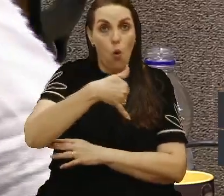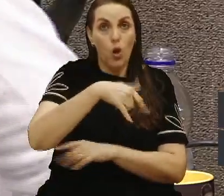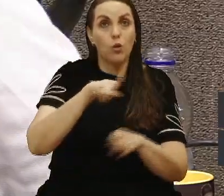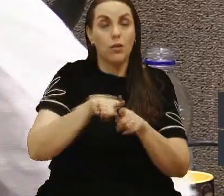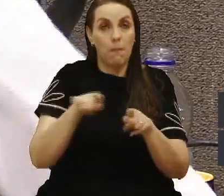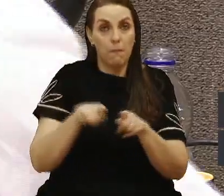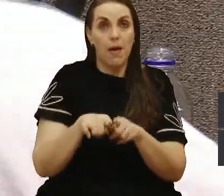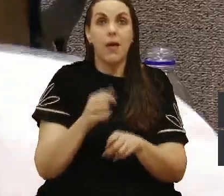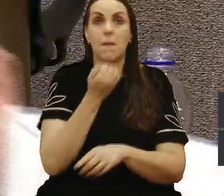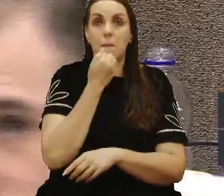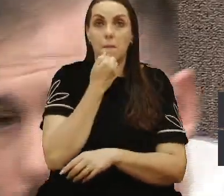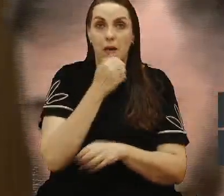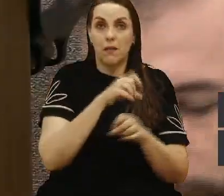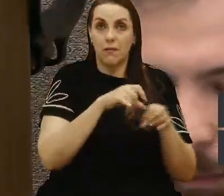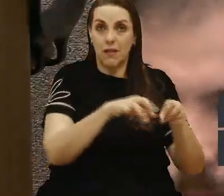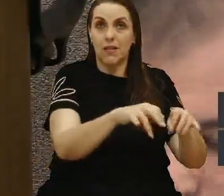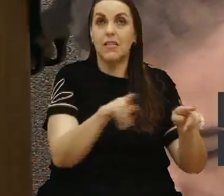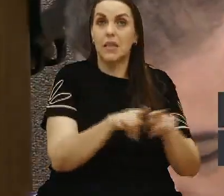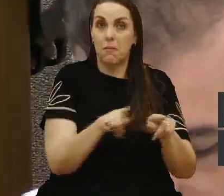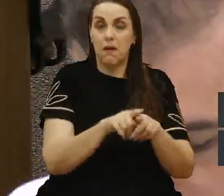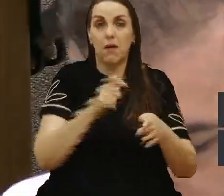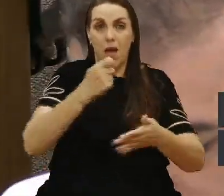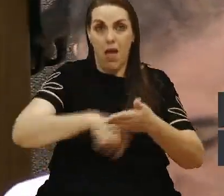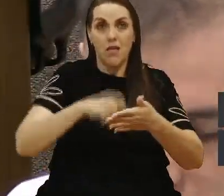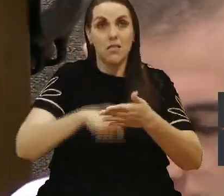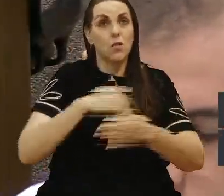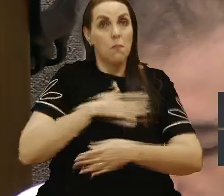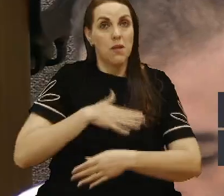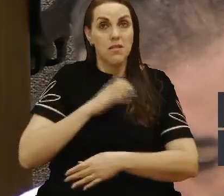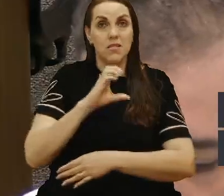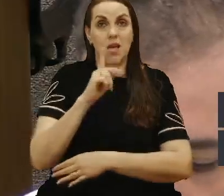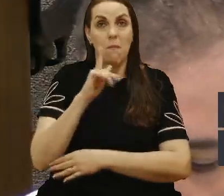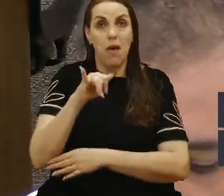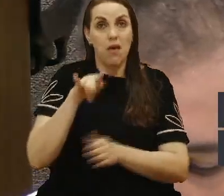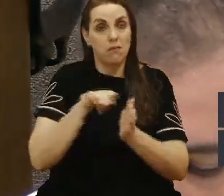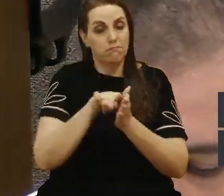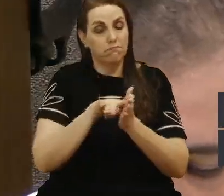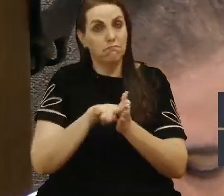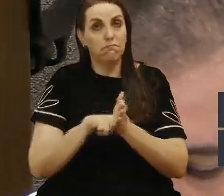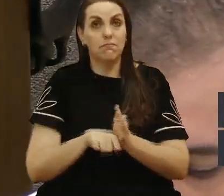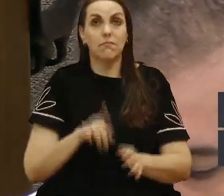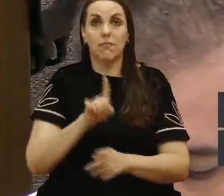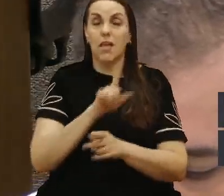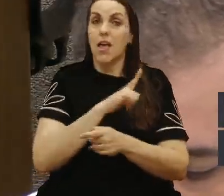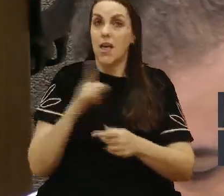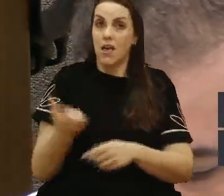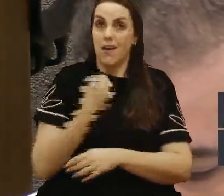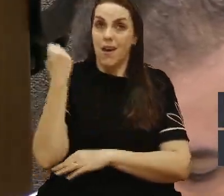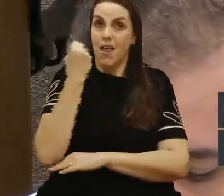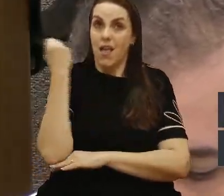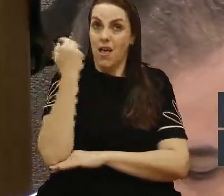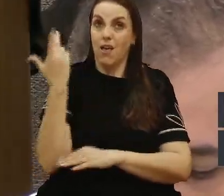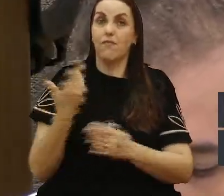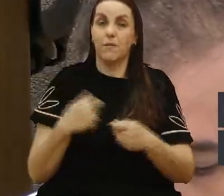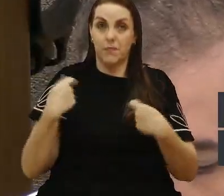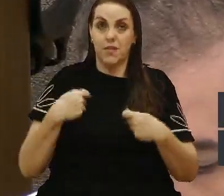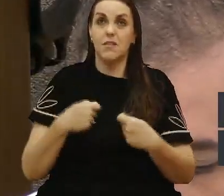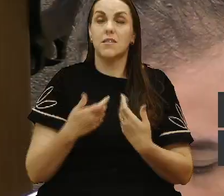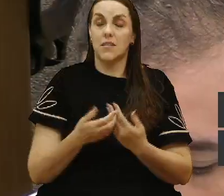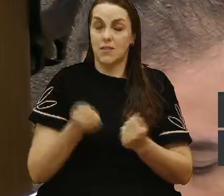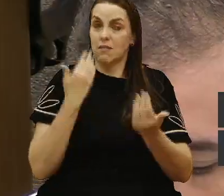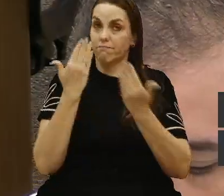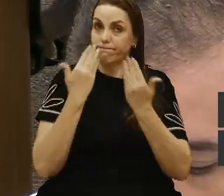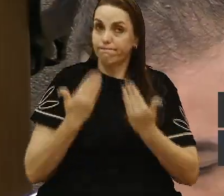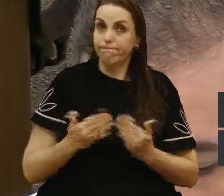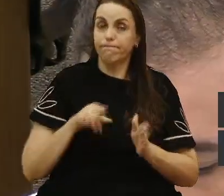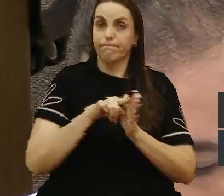da brita. Assino com muito prazer a CPI, porque os fatos que foram trazidos são extremamente graves e precisam sim ser